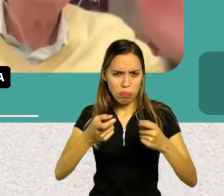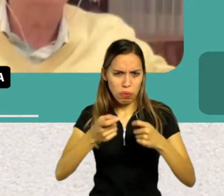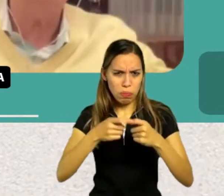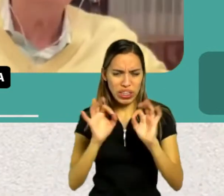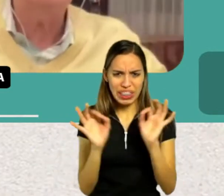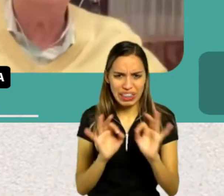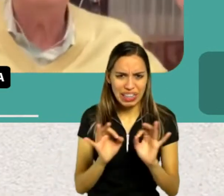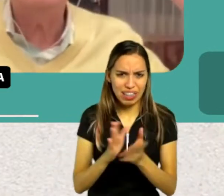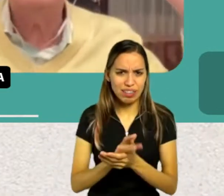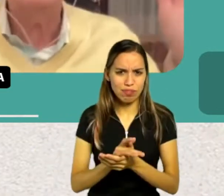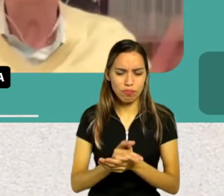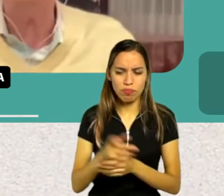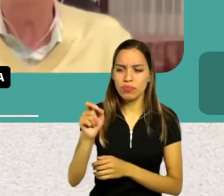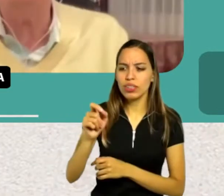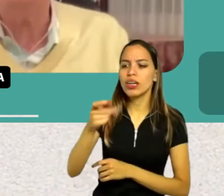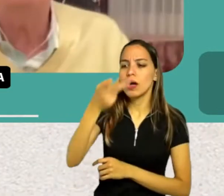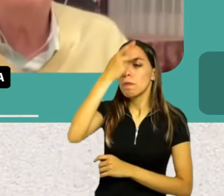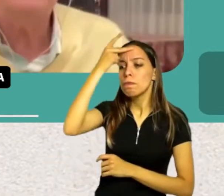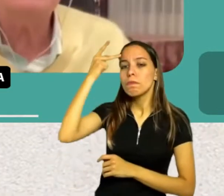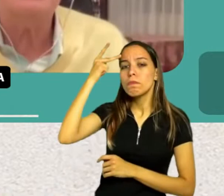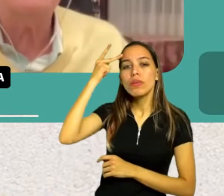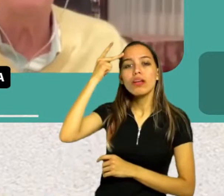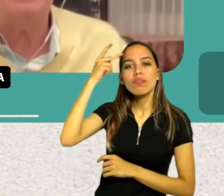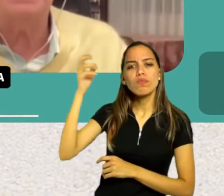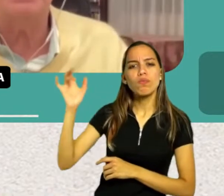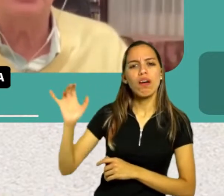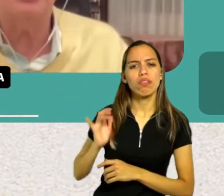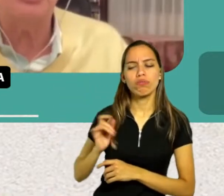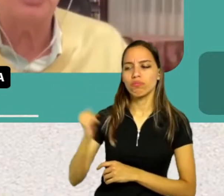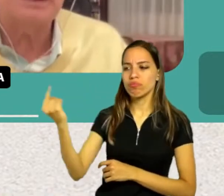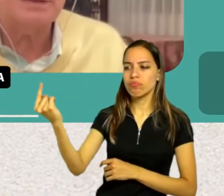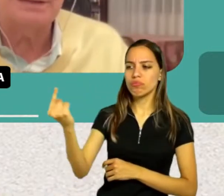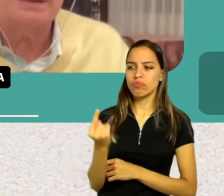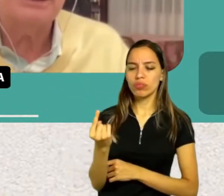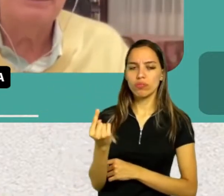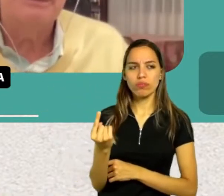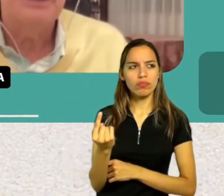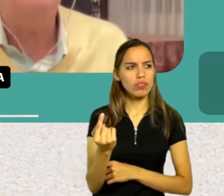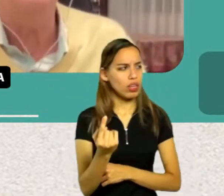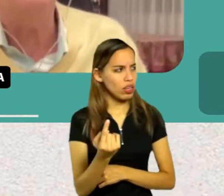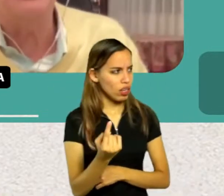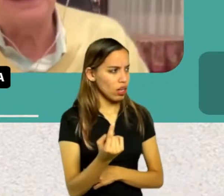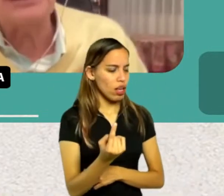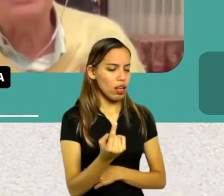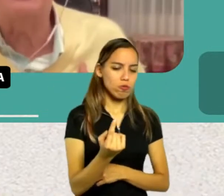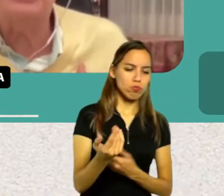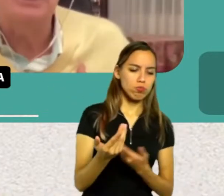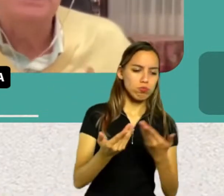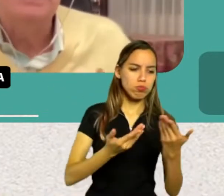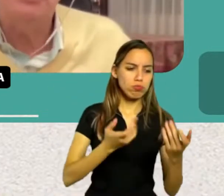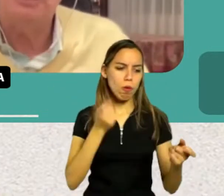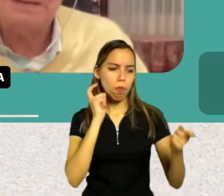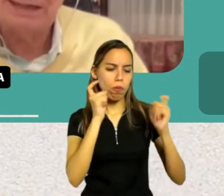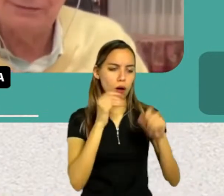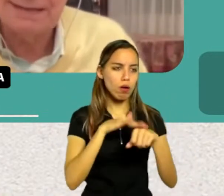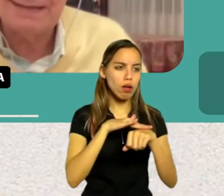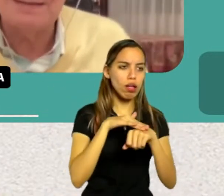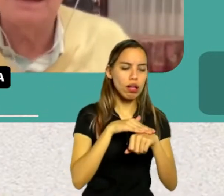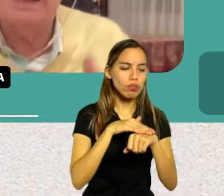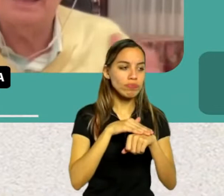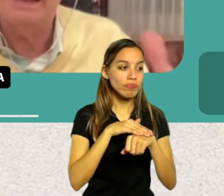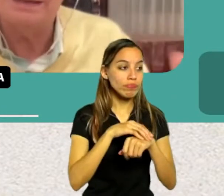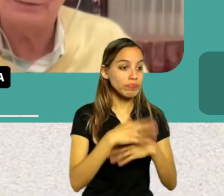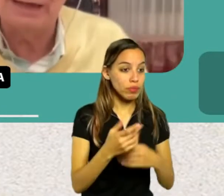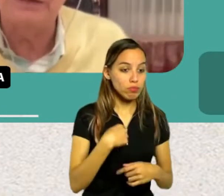e diz, não, nós vamos criar o SUS, que vai dar assistência médica para todos os brasileiros. Eu confesso que quando eu comecei a ver